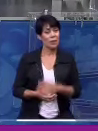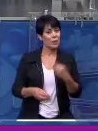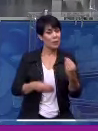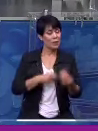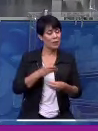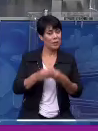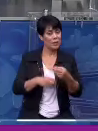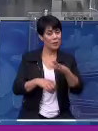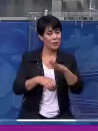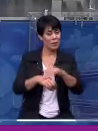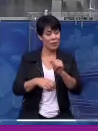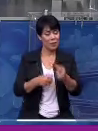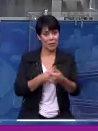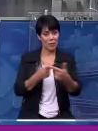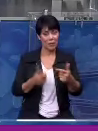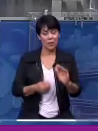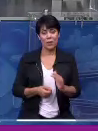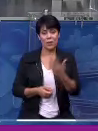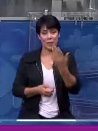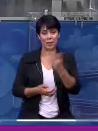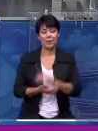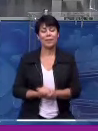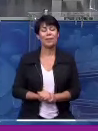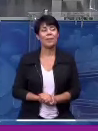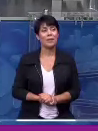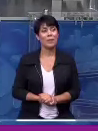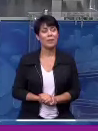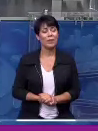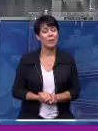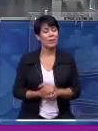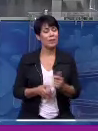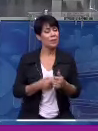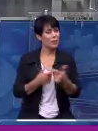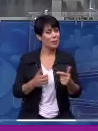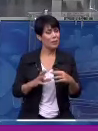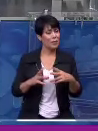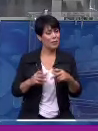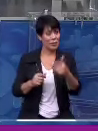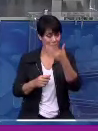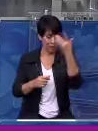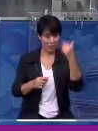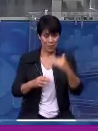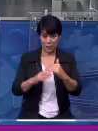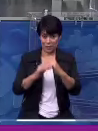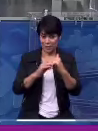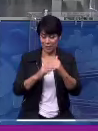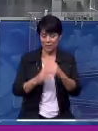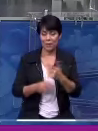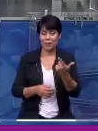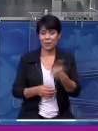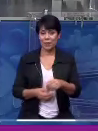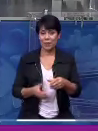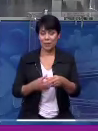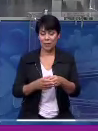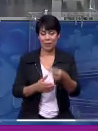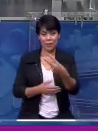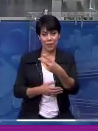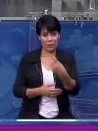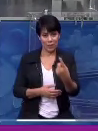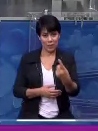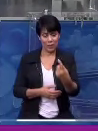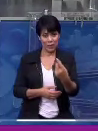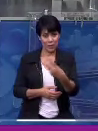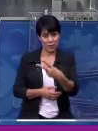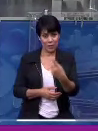girando, você chamando, a sorte chegando. Afinal, para a sorte, todo mundo é igual. Bola vermelha, número 21.